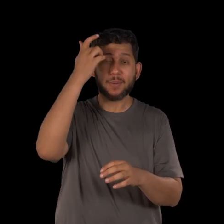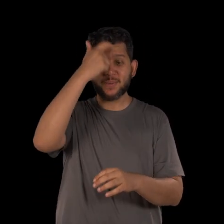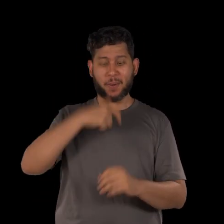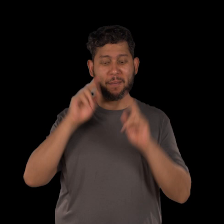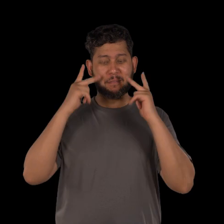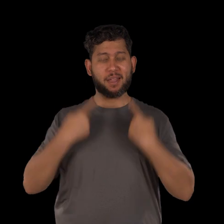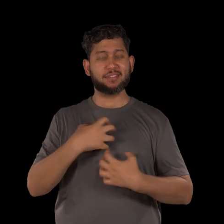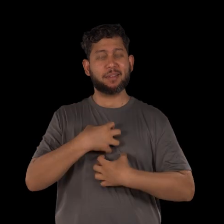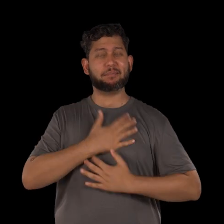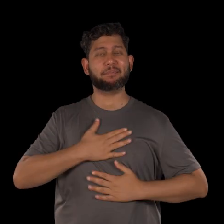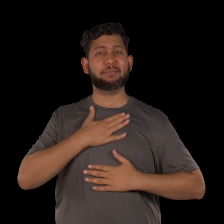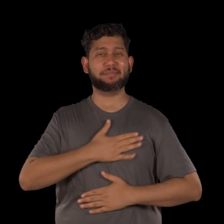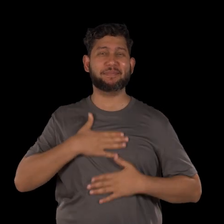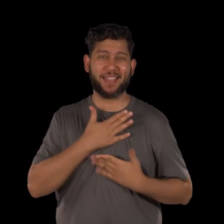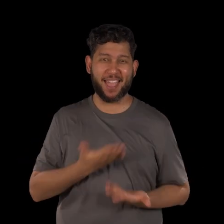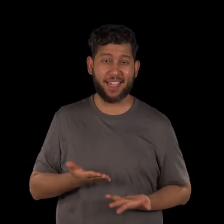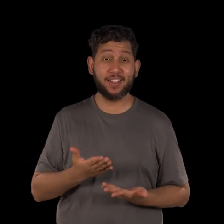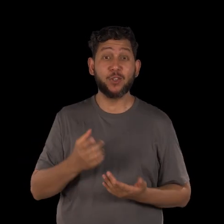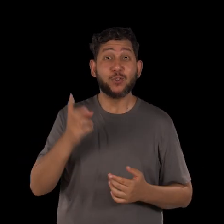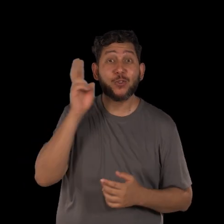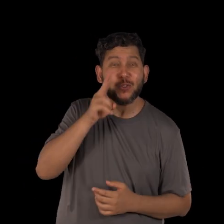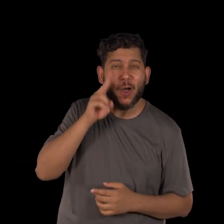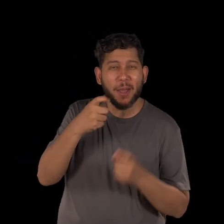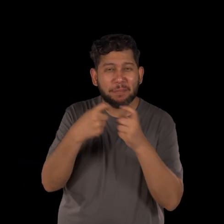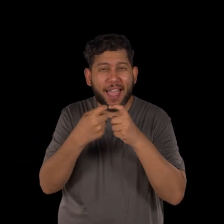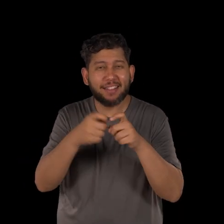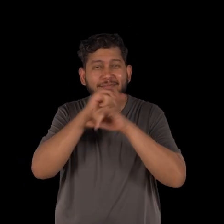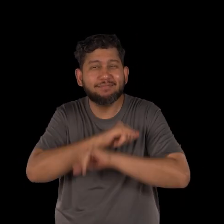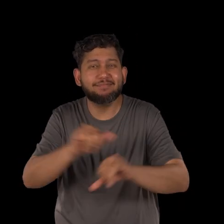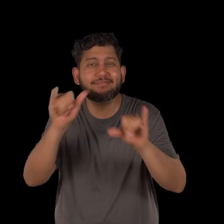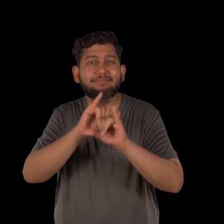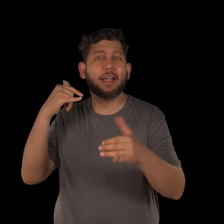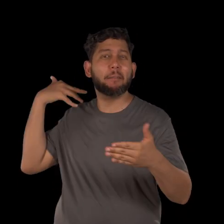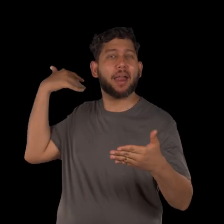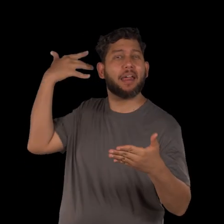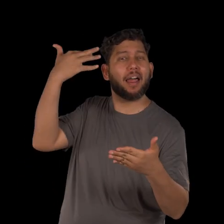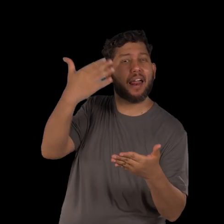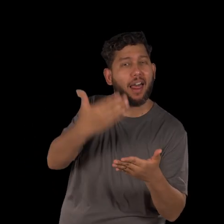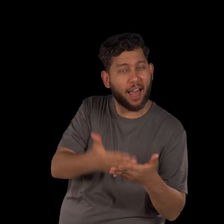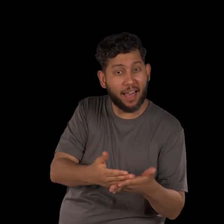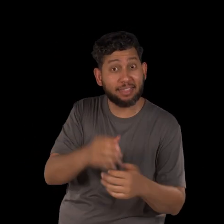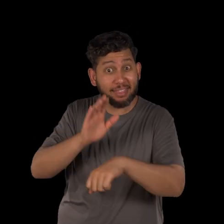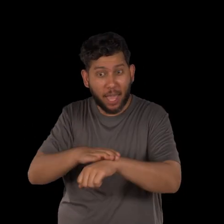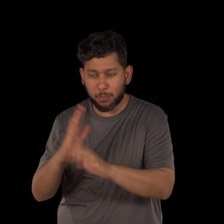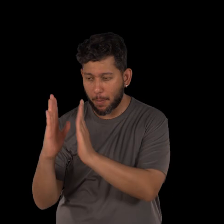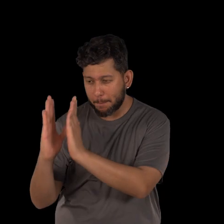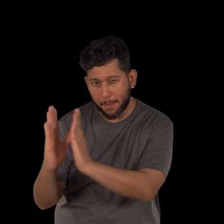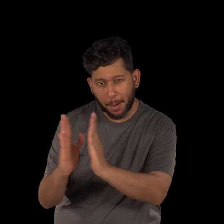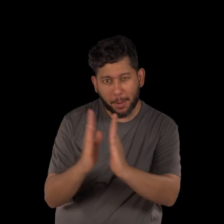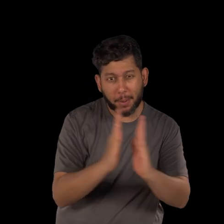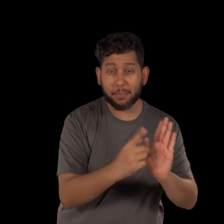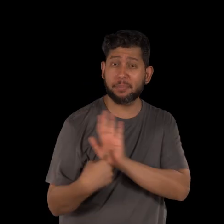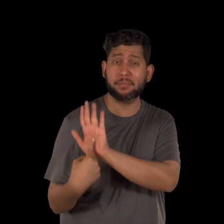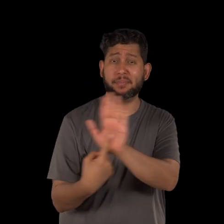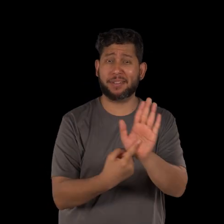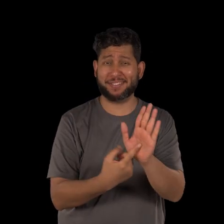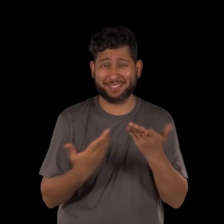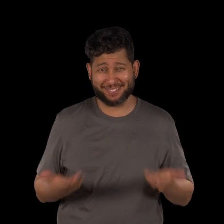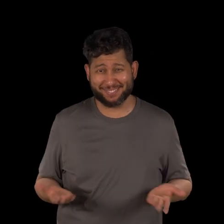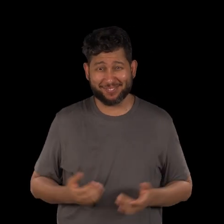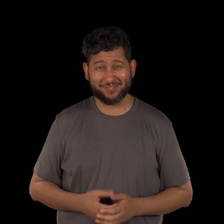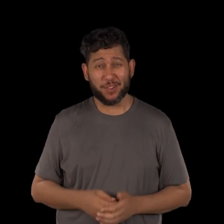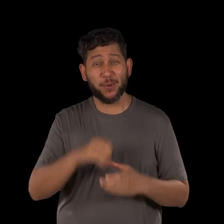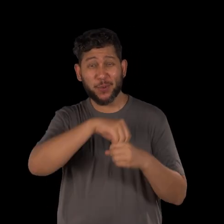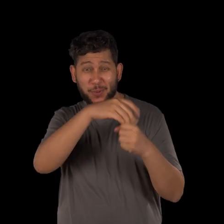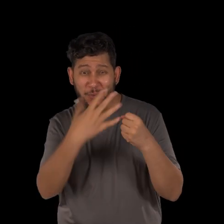divulgar a história da medicina através de uma contínua linha do tempo. Este conteúdo está sendo levado com todo o cuidado para escolas da